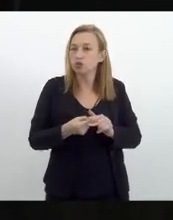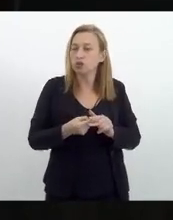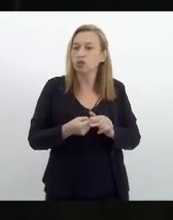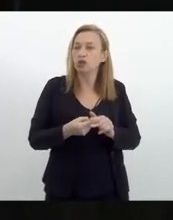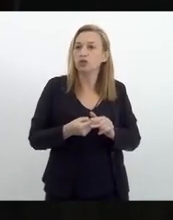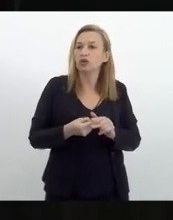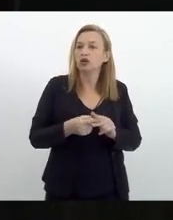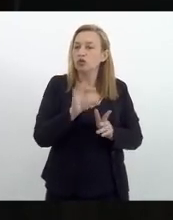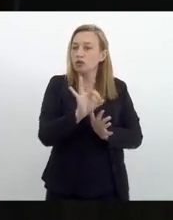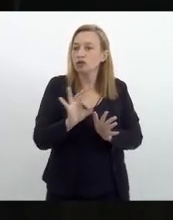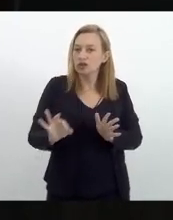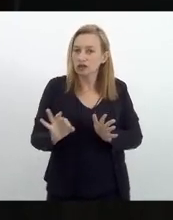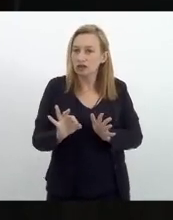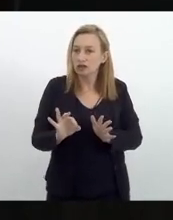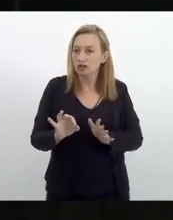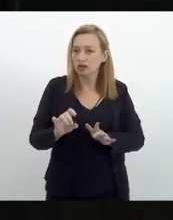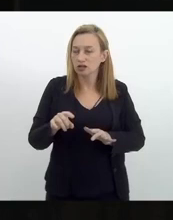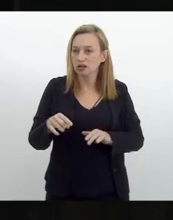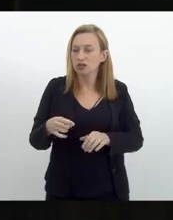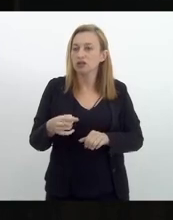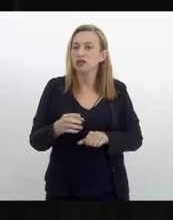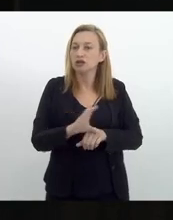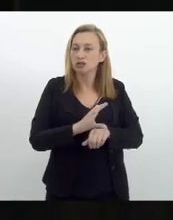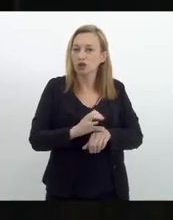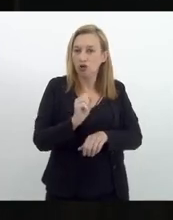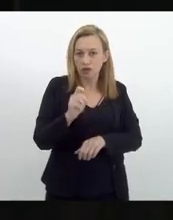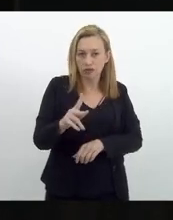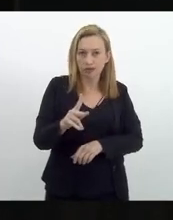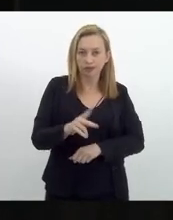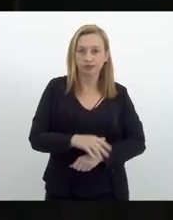percentuais condicionais. Ok?